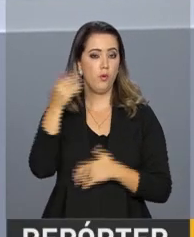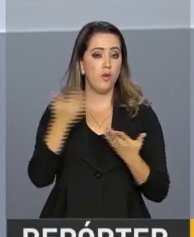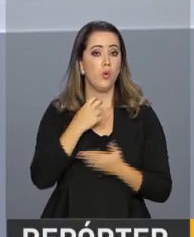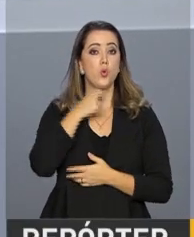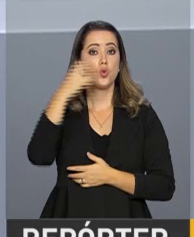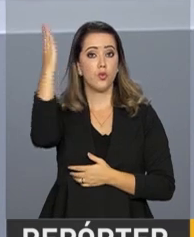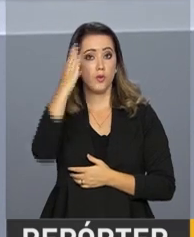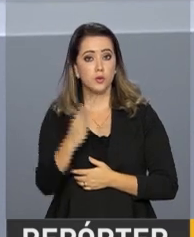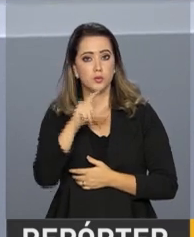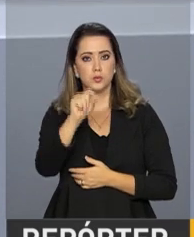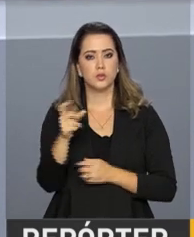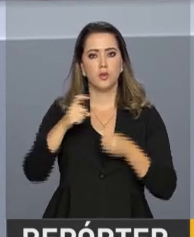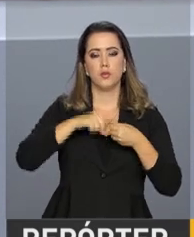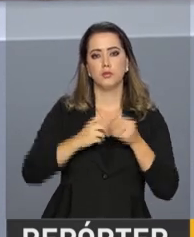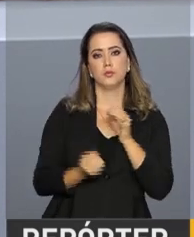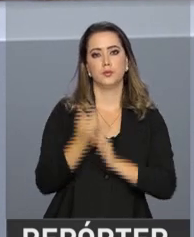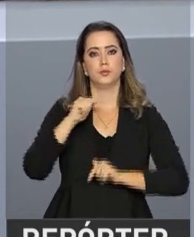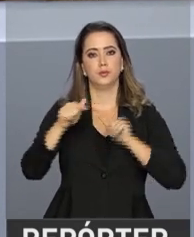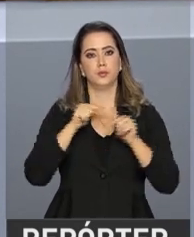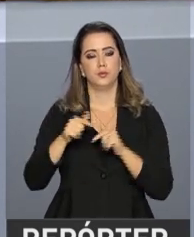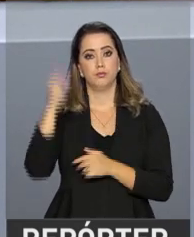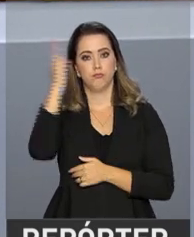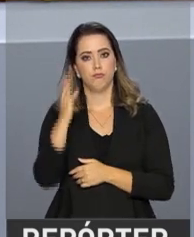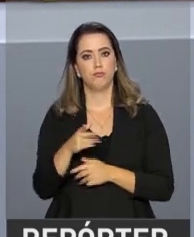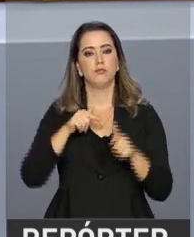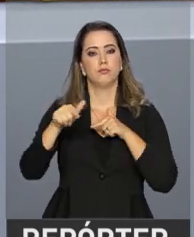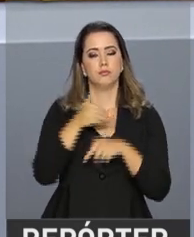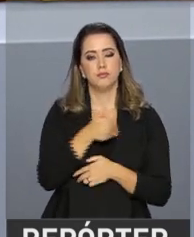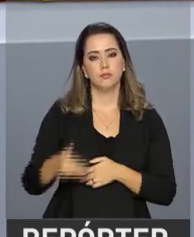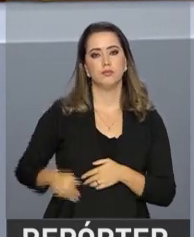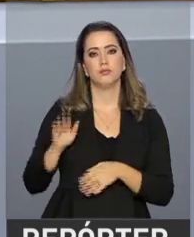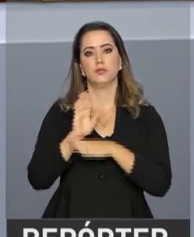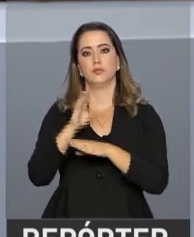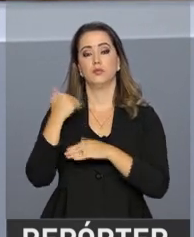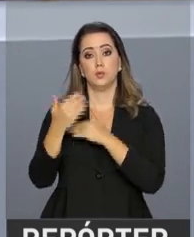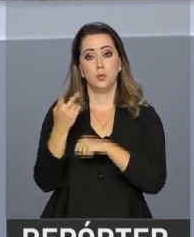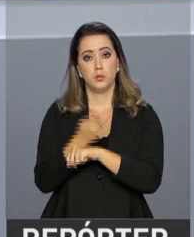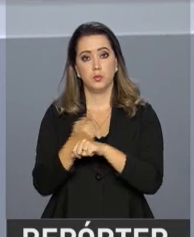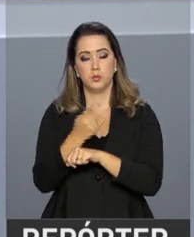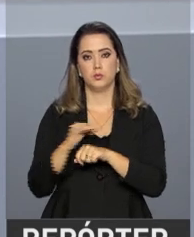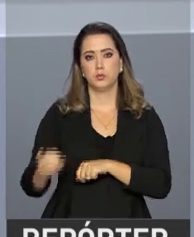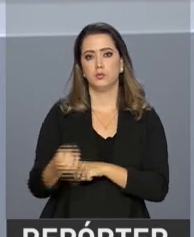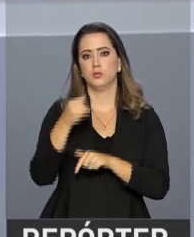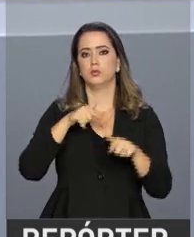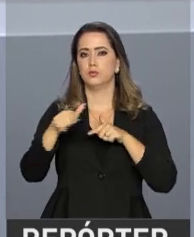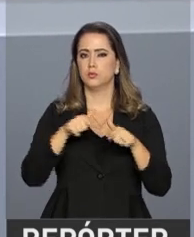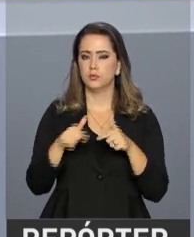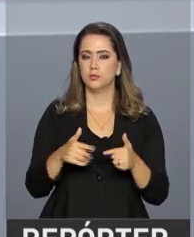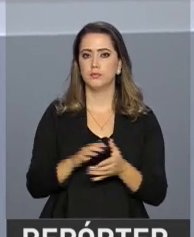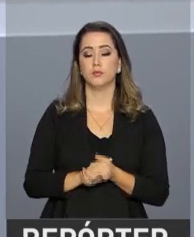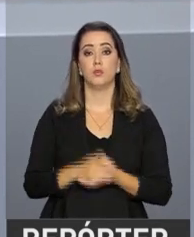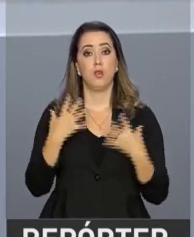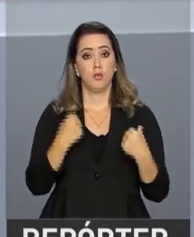voz do brasil sobre a volta da geração de empregos no país e ações do governo que podem ajudar quem está procurando uma oportunidade no mercado